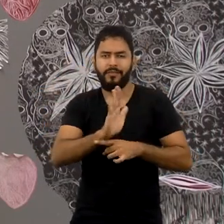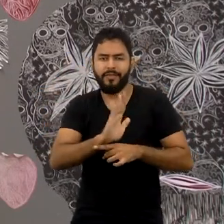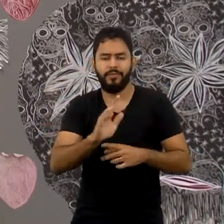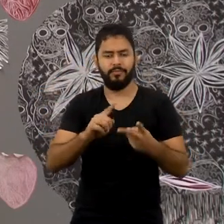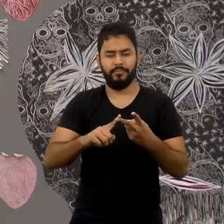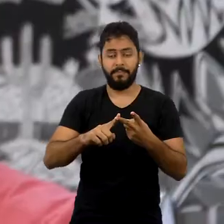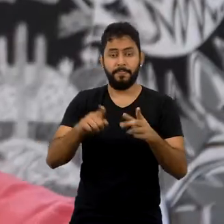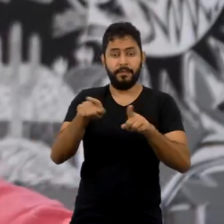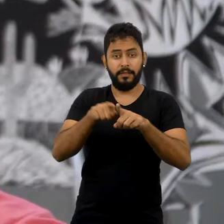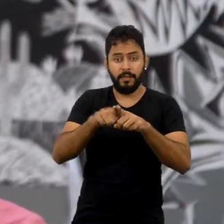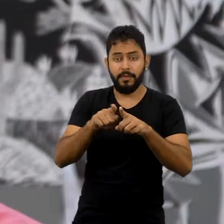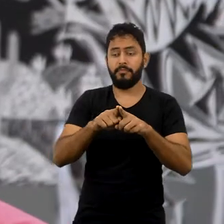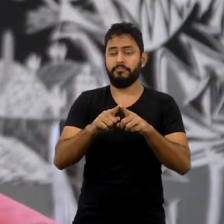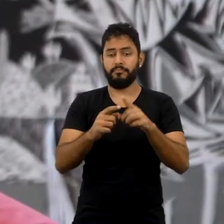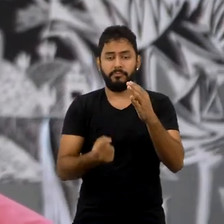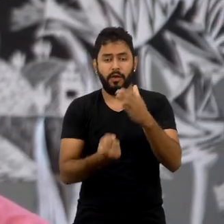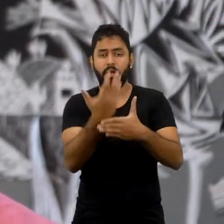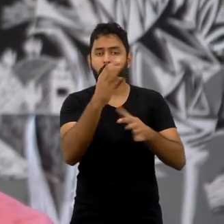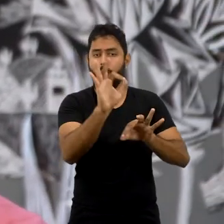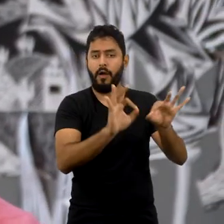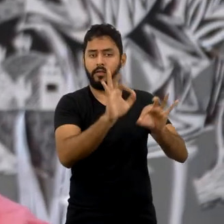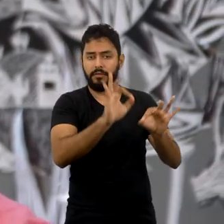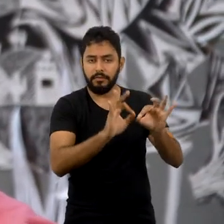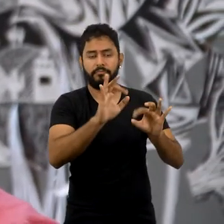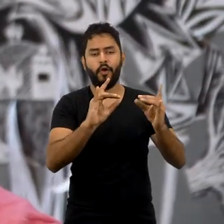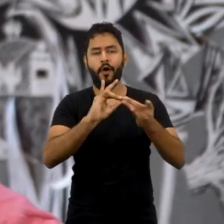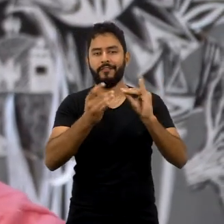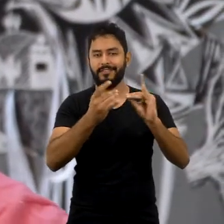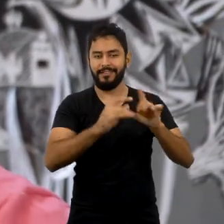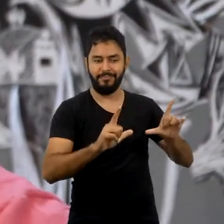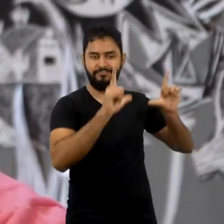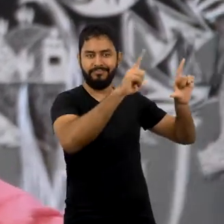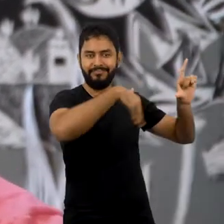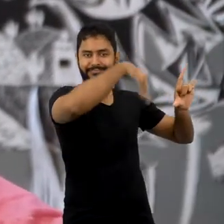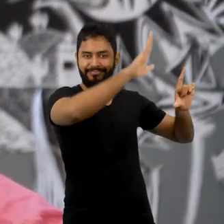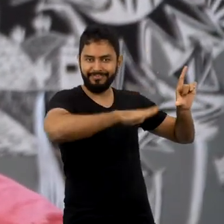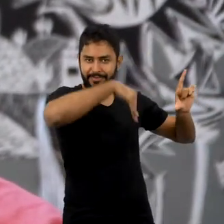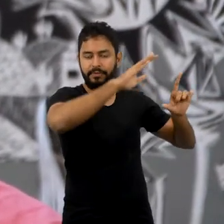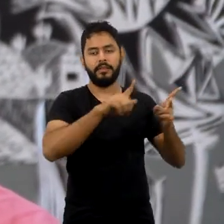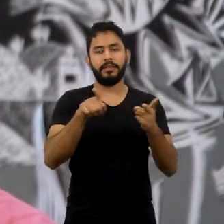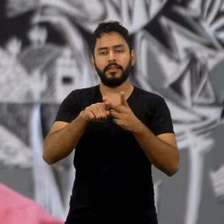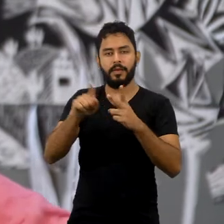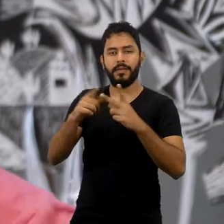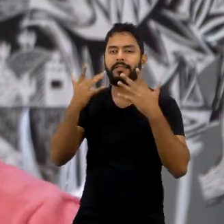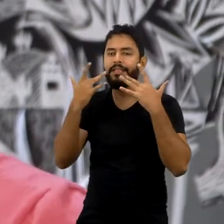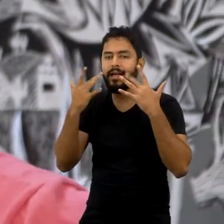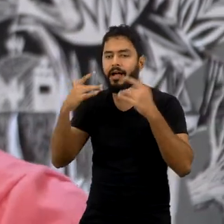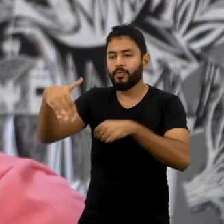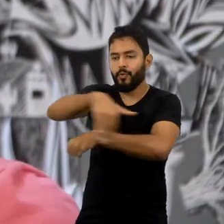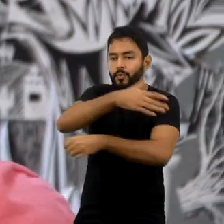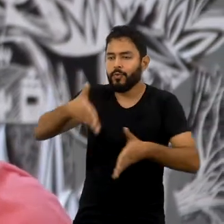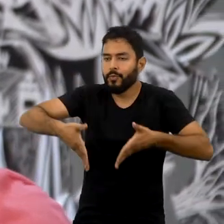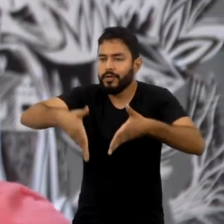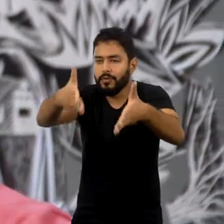eles promovem oficinas de lambe-lambe, eles promovem performance nos corredores, eles saem